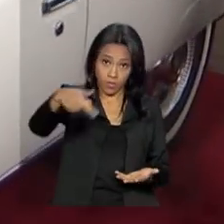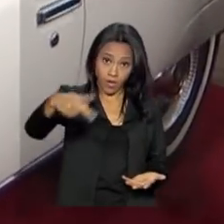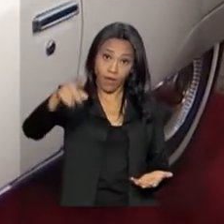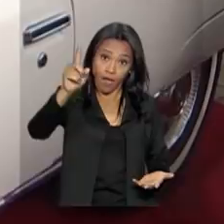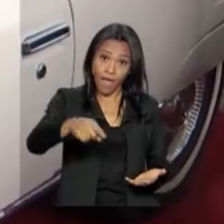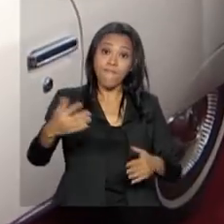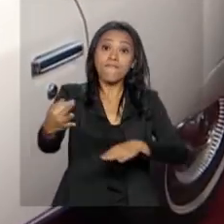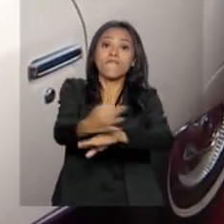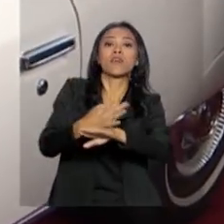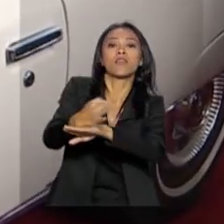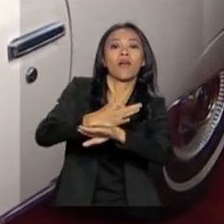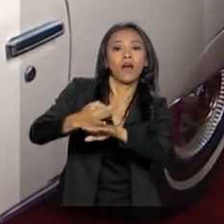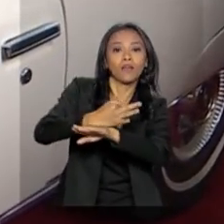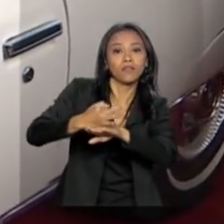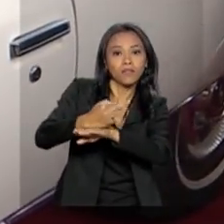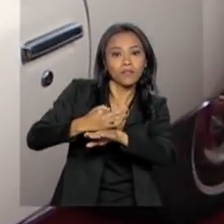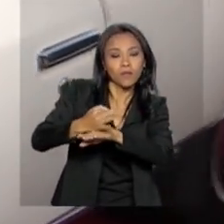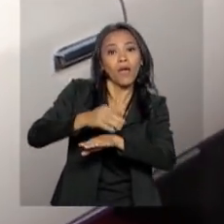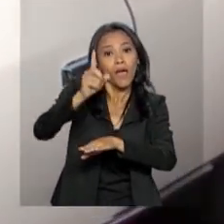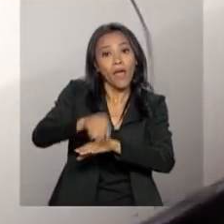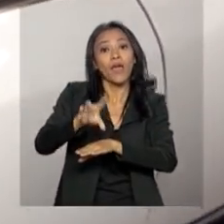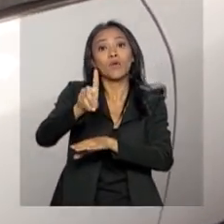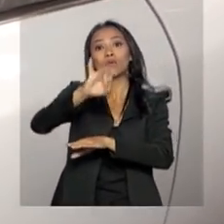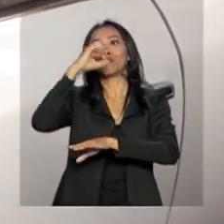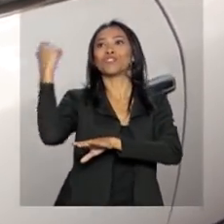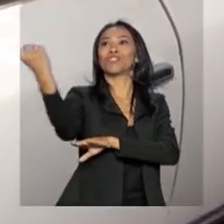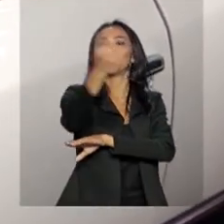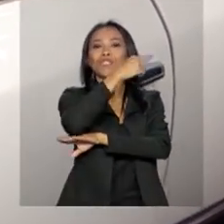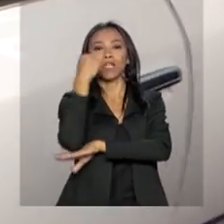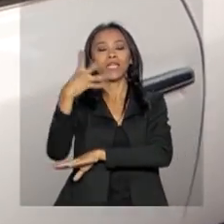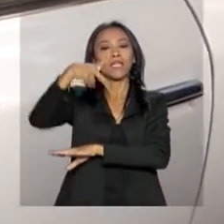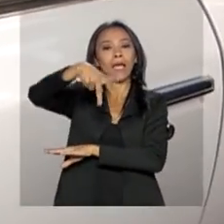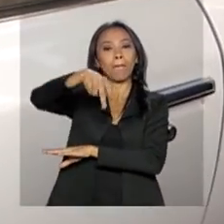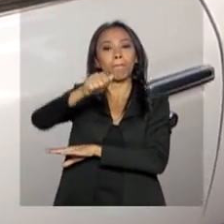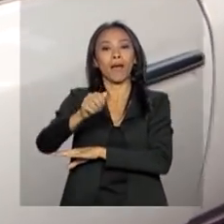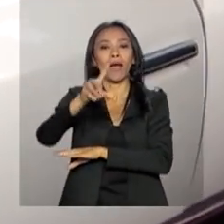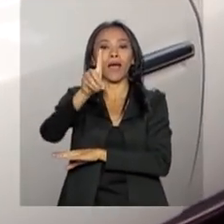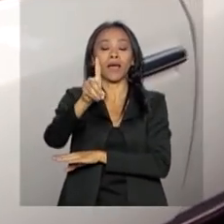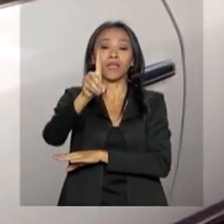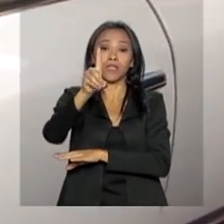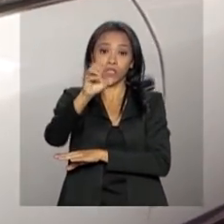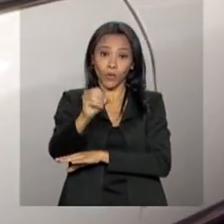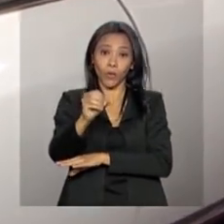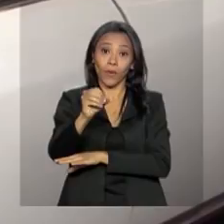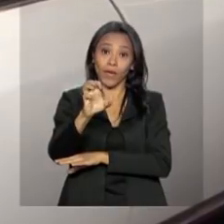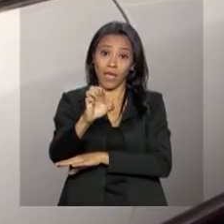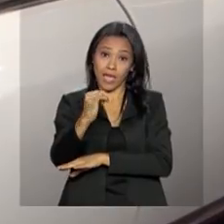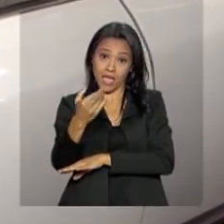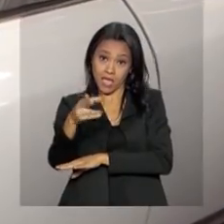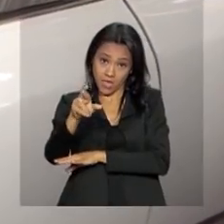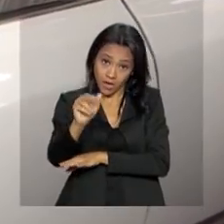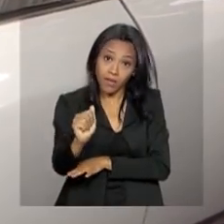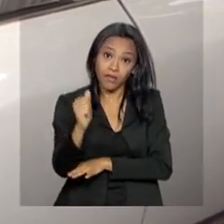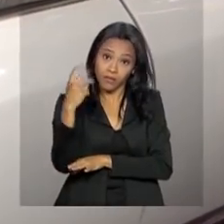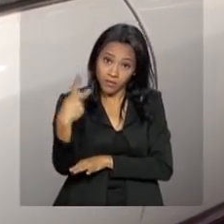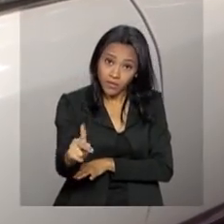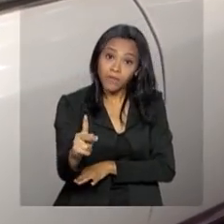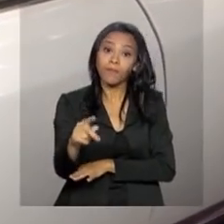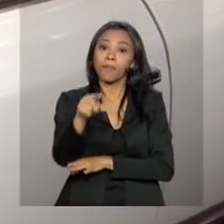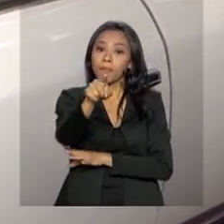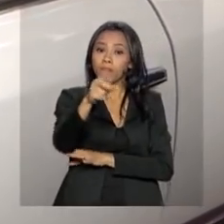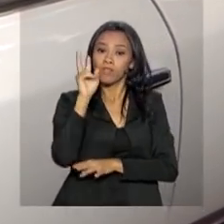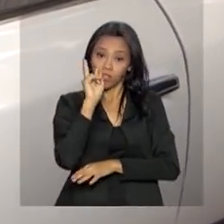feriado hoje é dia da padroeira do Paraguai é Nossa Senhora de Assunção e o que estamos nos acompanhando aí é um carro conversível